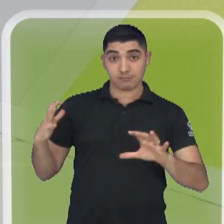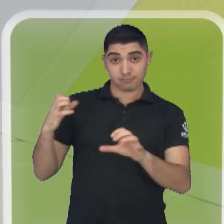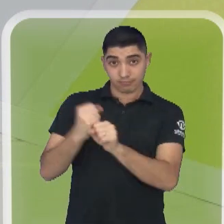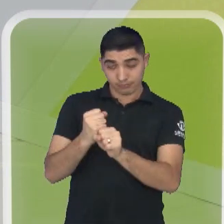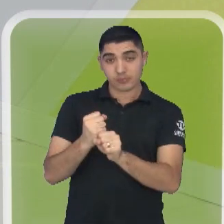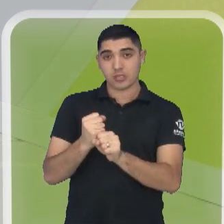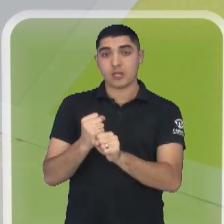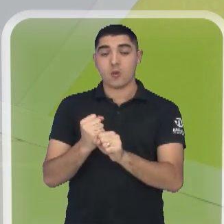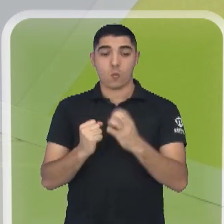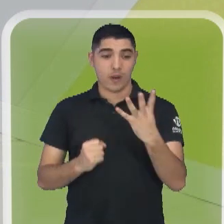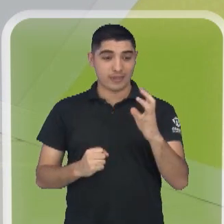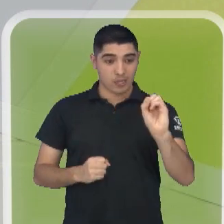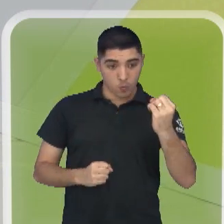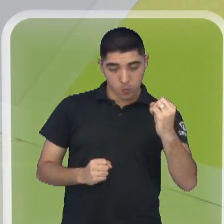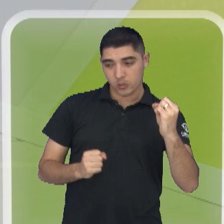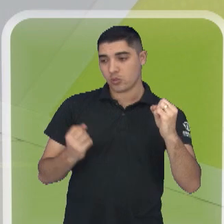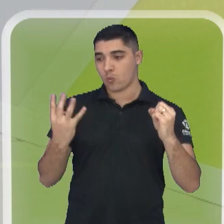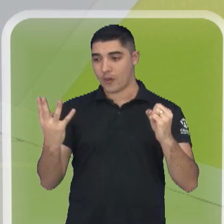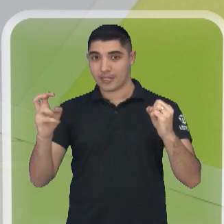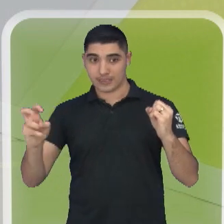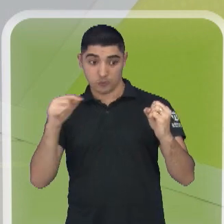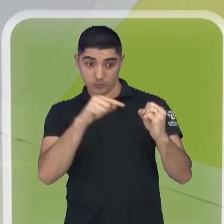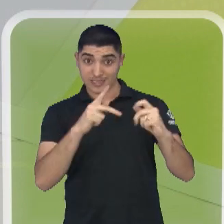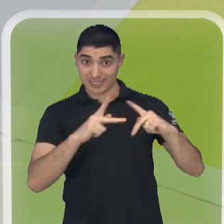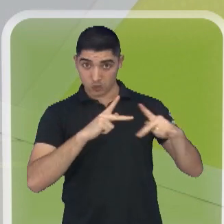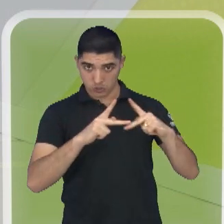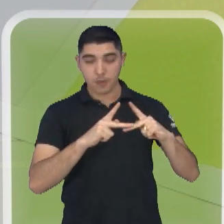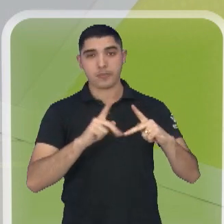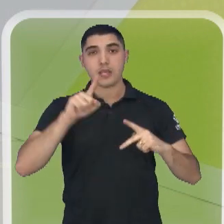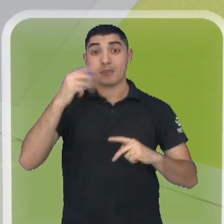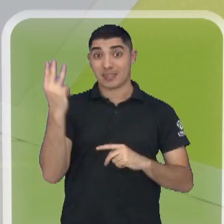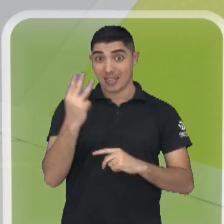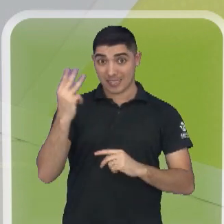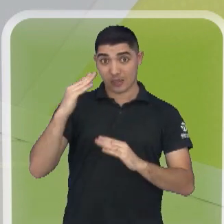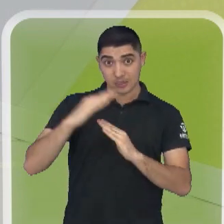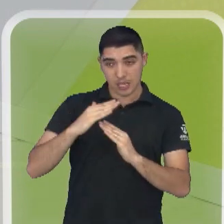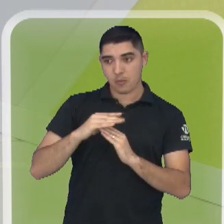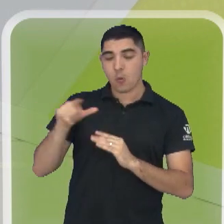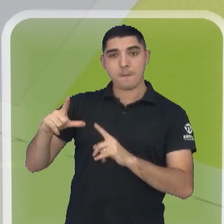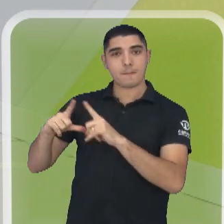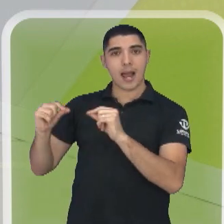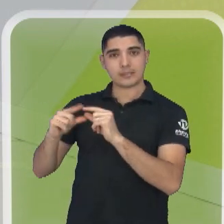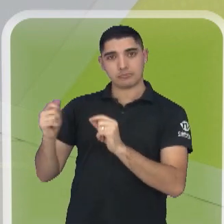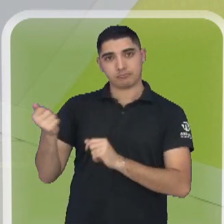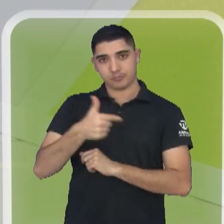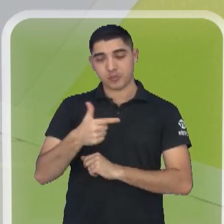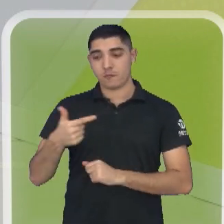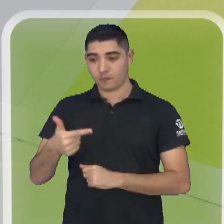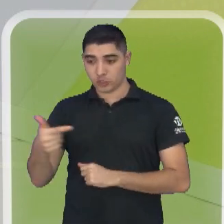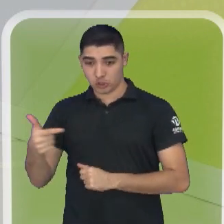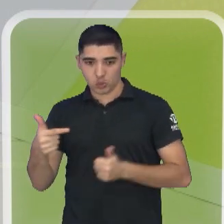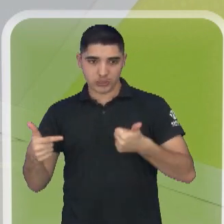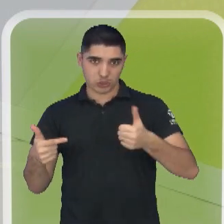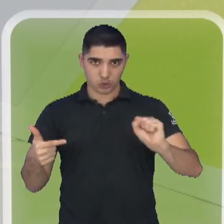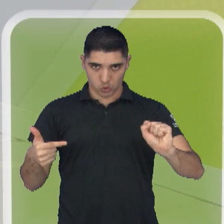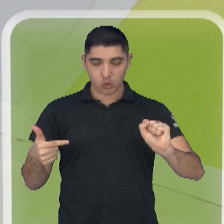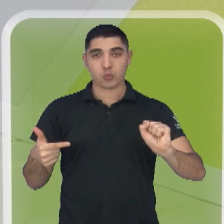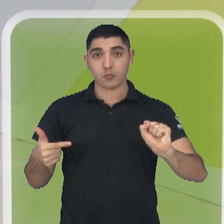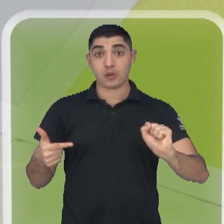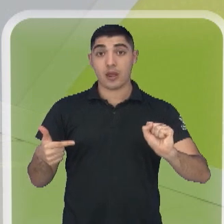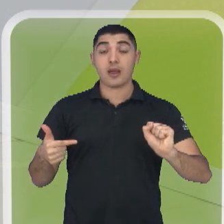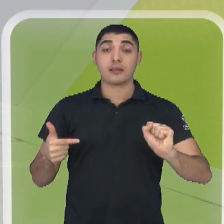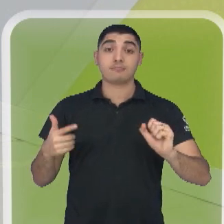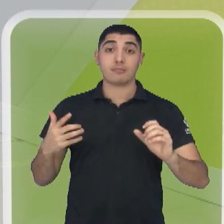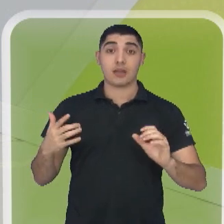intervalo 48-45 para o São José. Terceiro quarto, vitória do Brasília 22-18, levando o